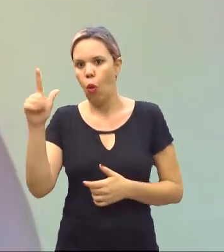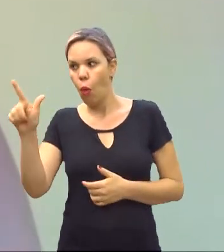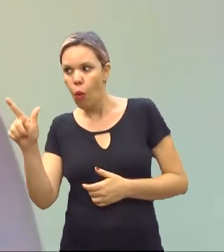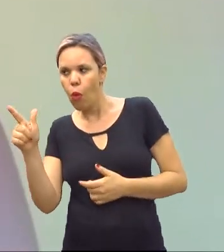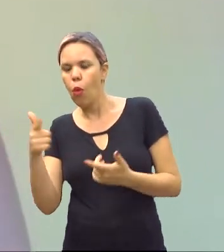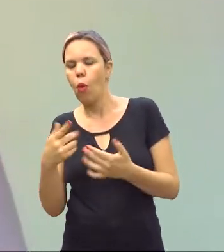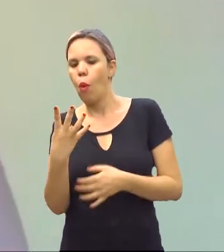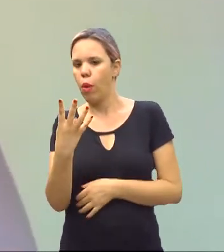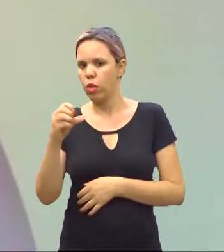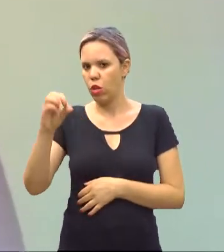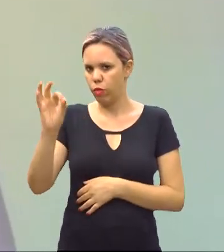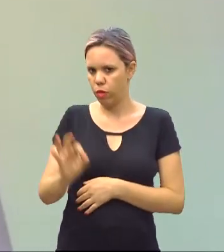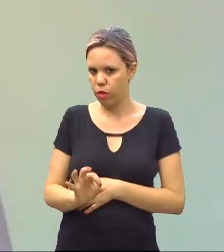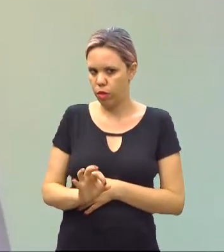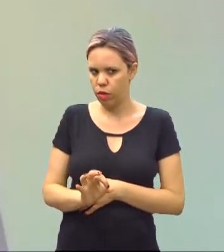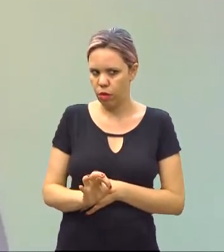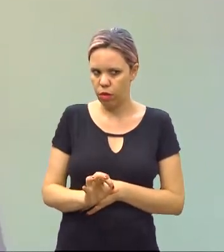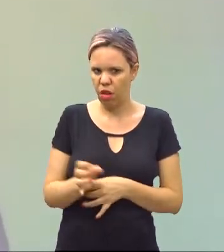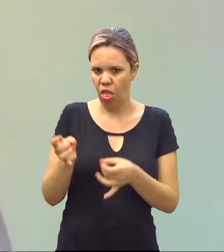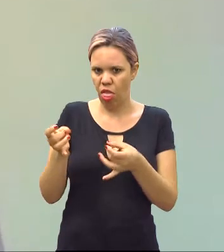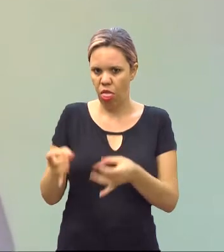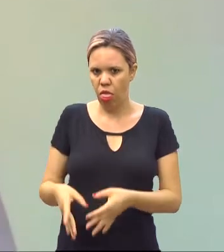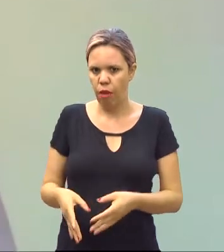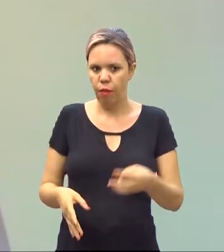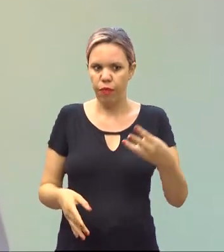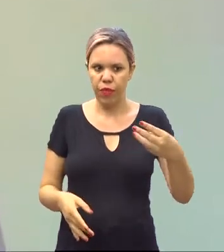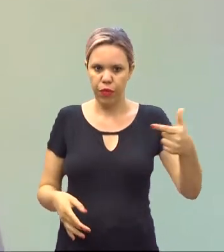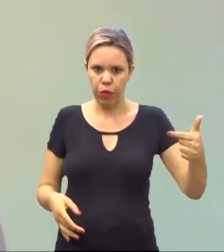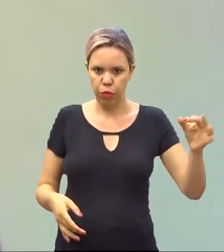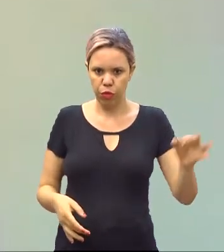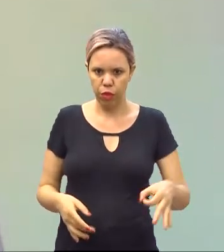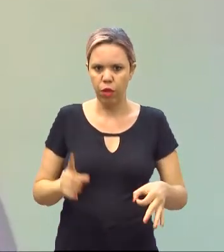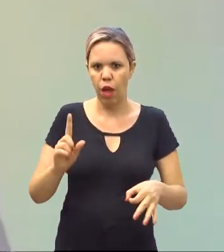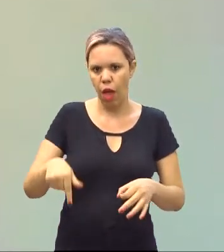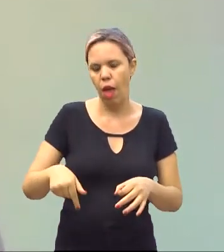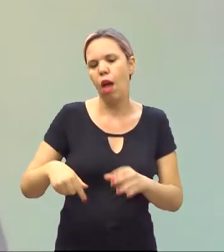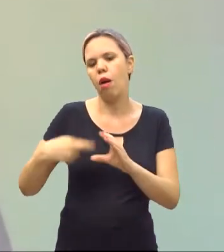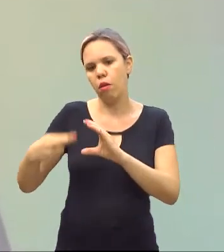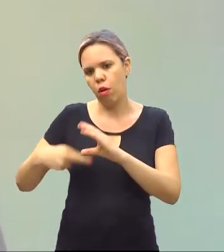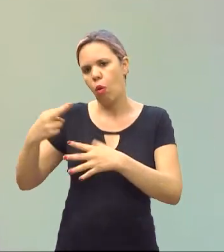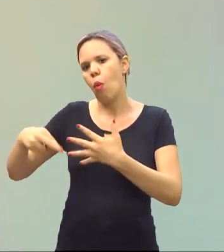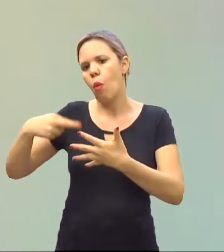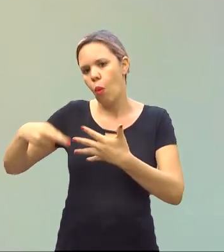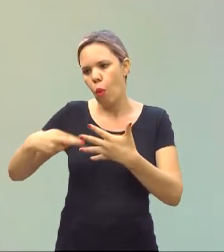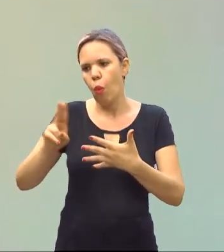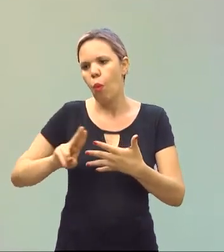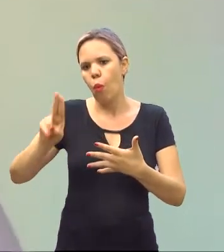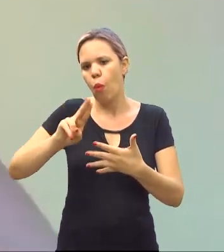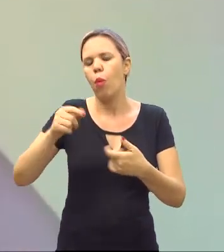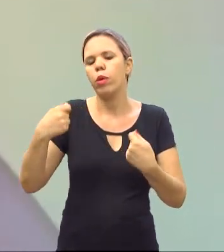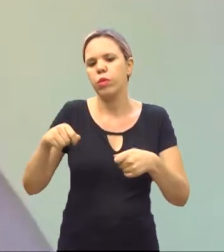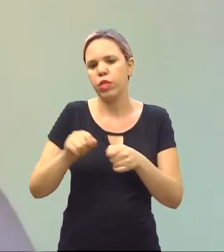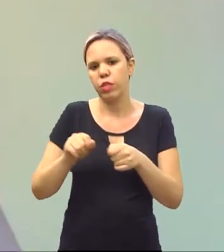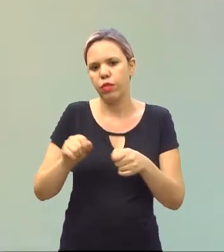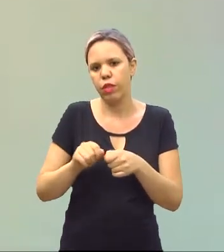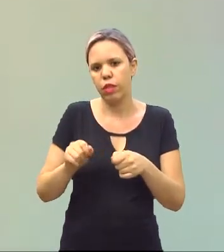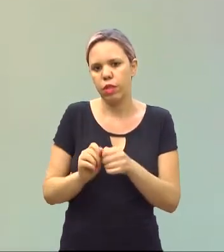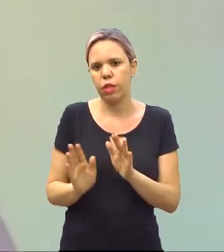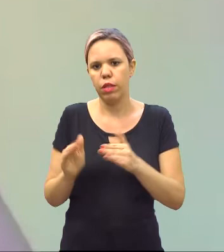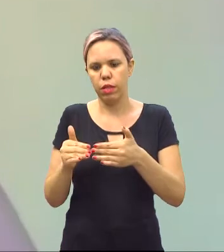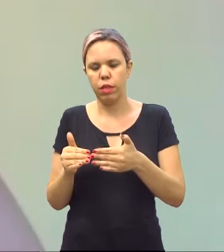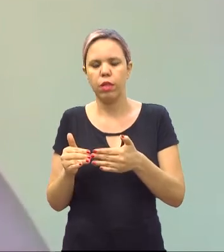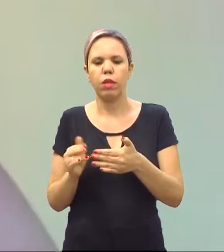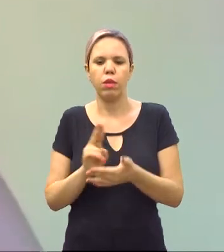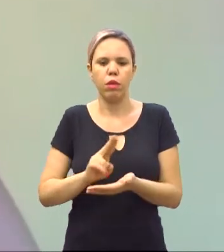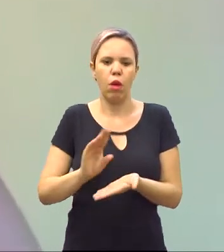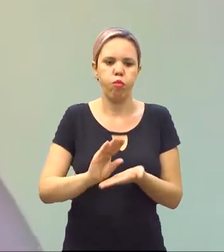outros 49% que sobra, 32% é reciclável. Então, o que deveria estar sendo destinado